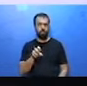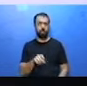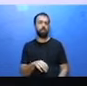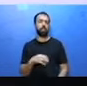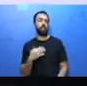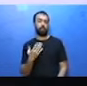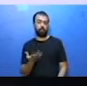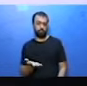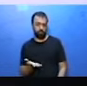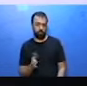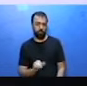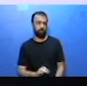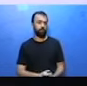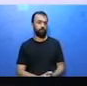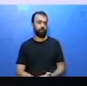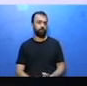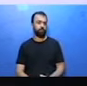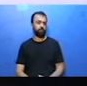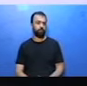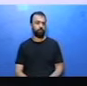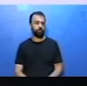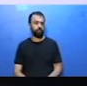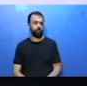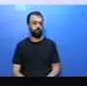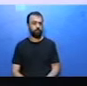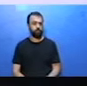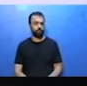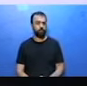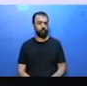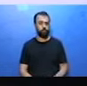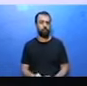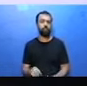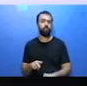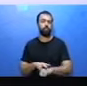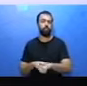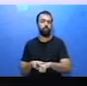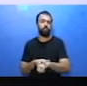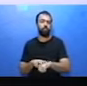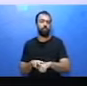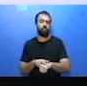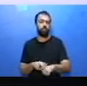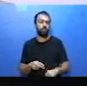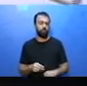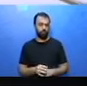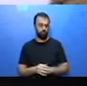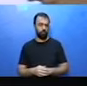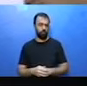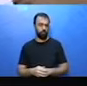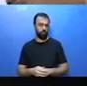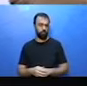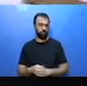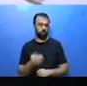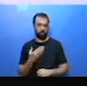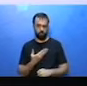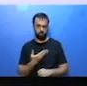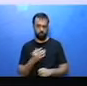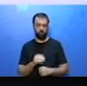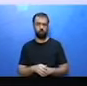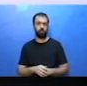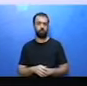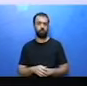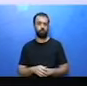nós vamos lá e olha lá fizemos a cor verde pista visual e apareceu aqui